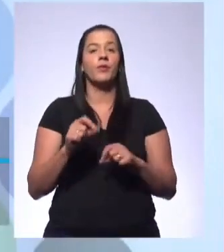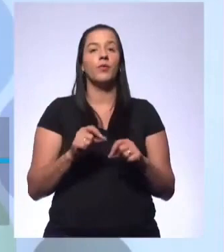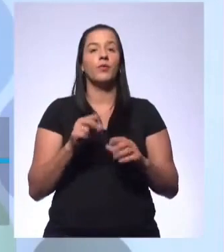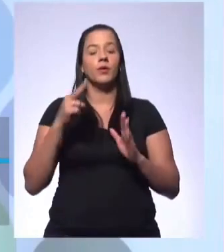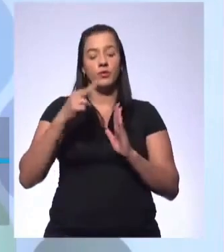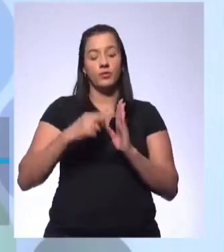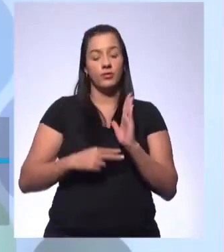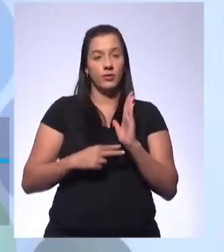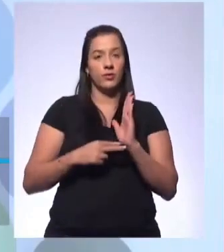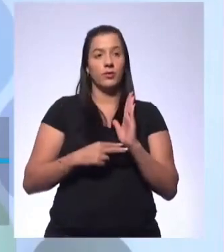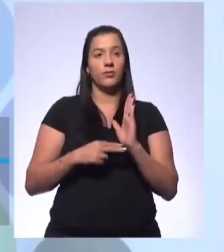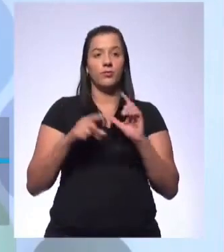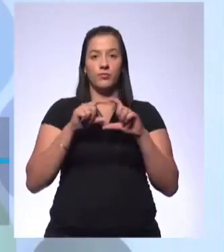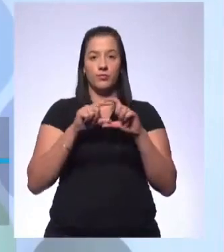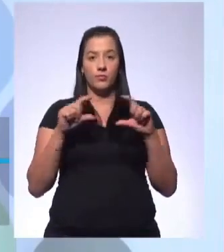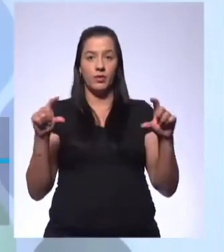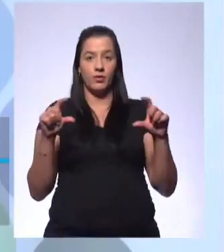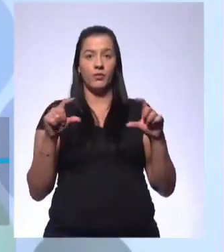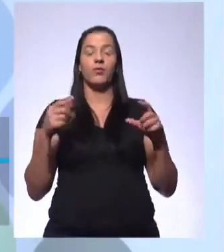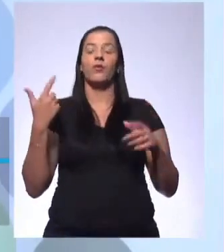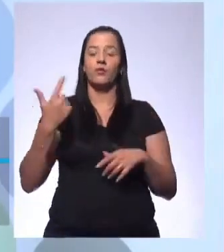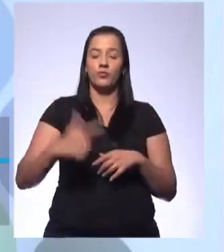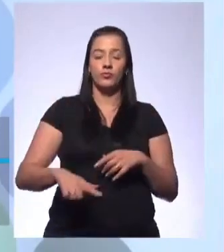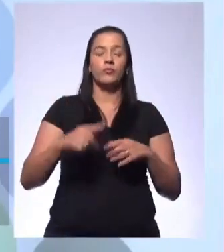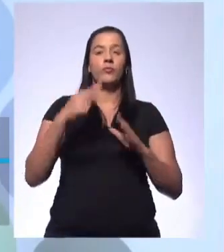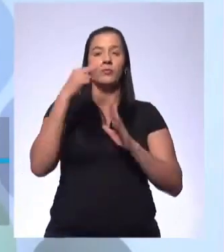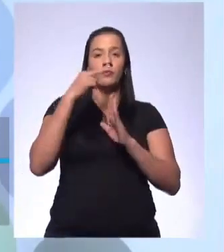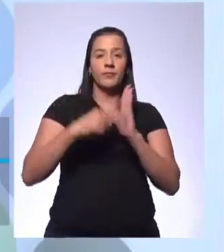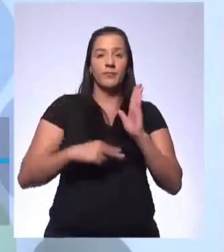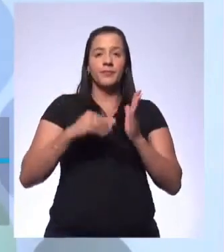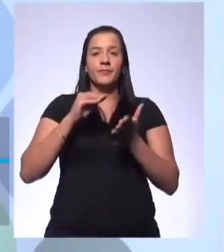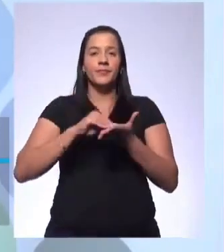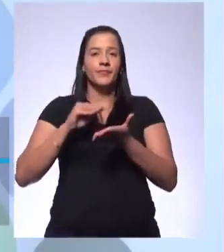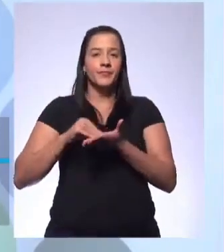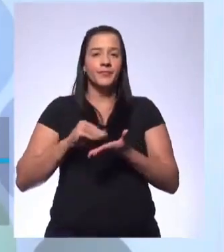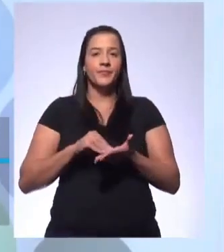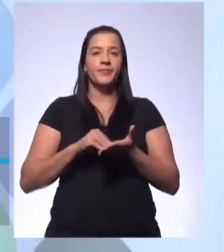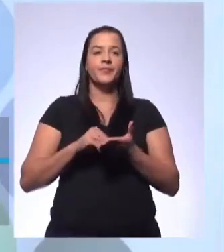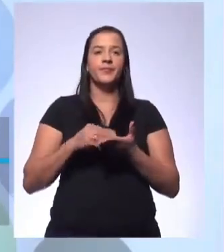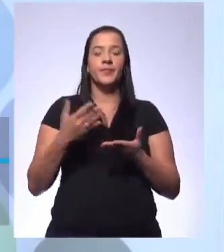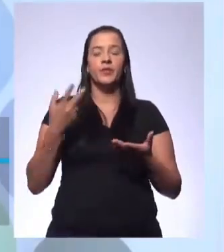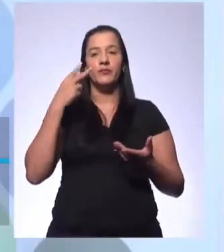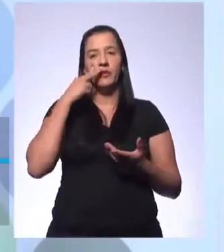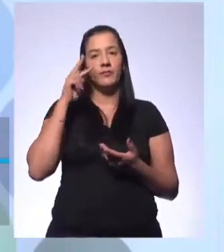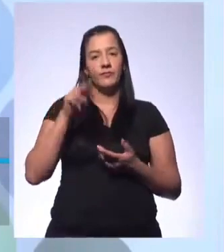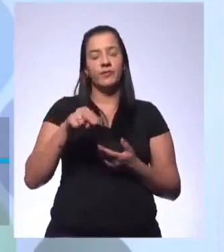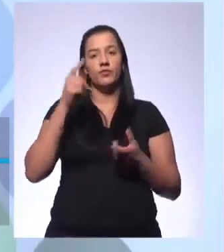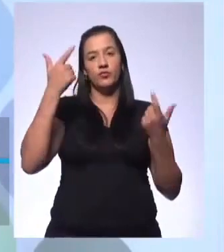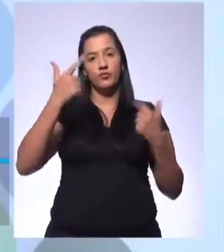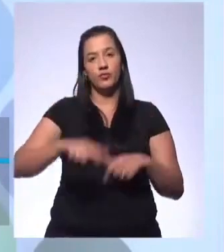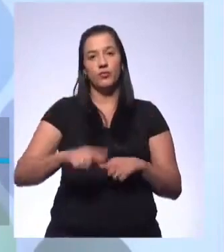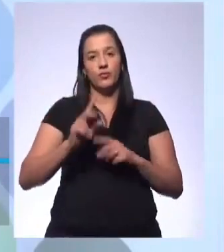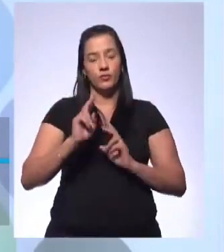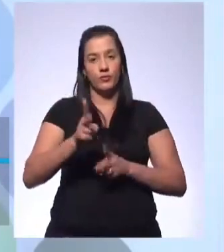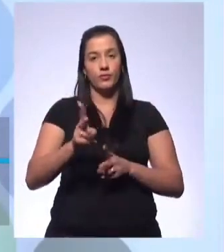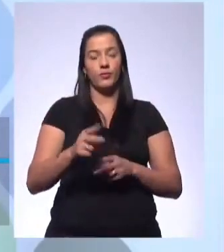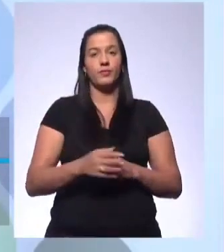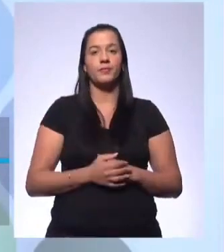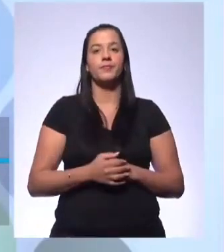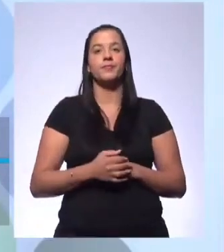um trecho de Visão, mas hoje a gente vai ler de novo, porque ficou faltando, ficou bem no finalzinho da aula, então a gente vai rever e continuar,